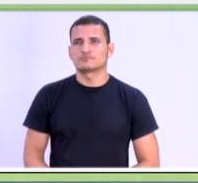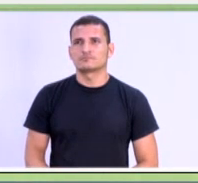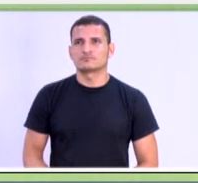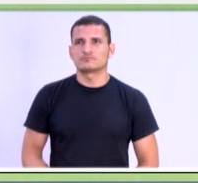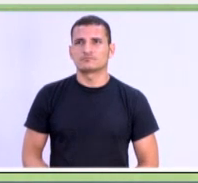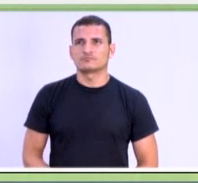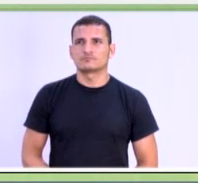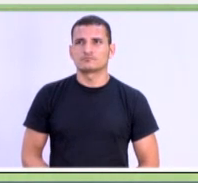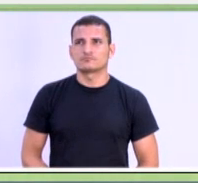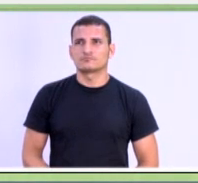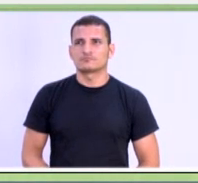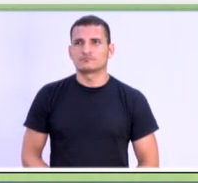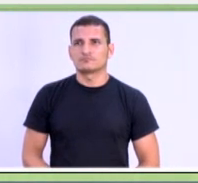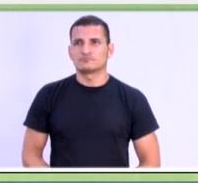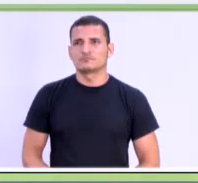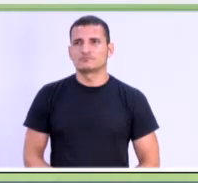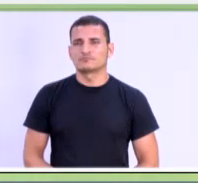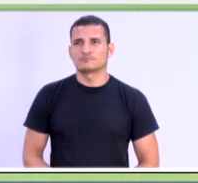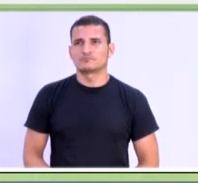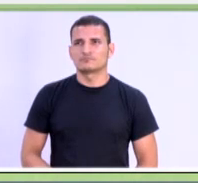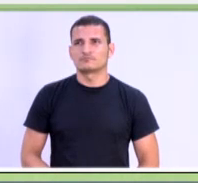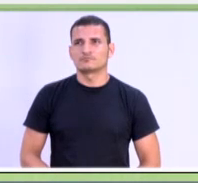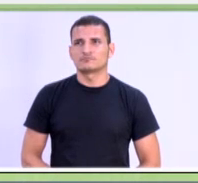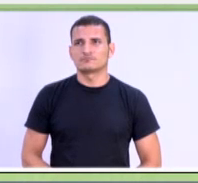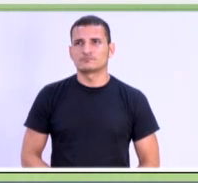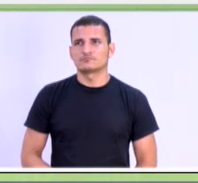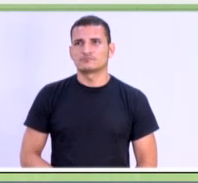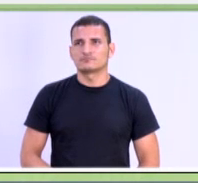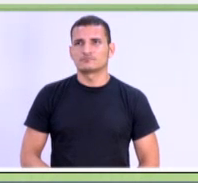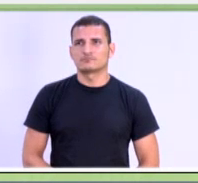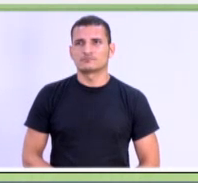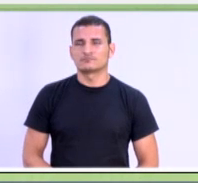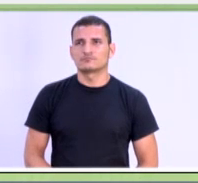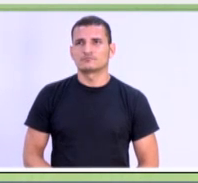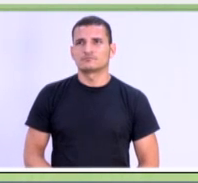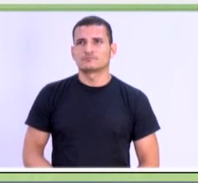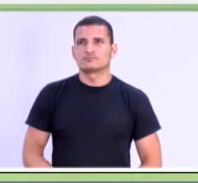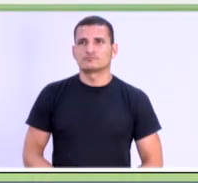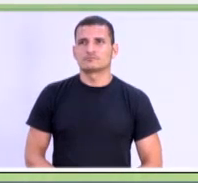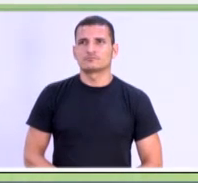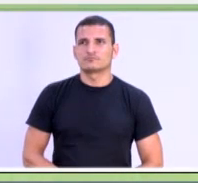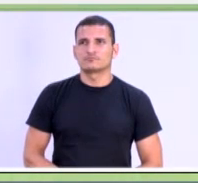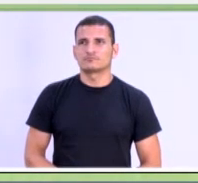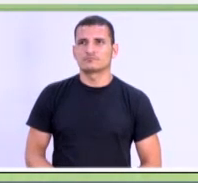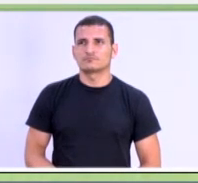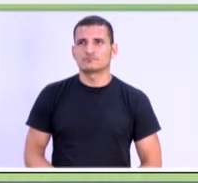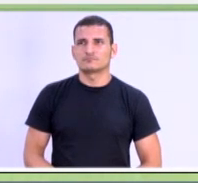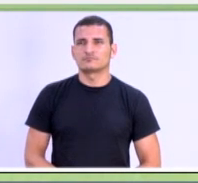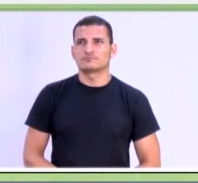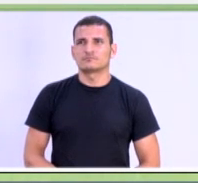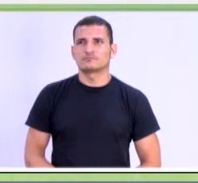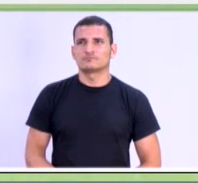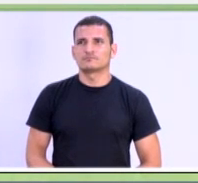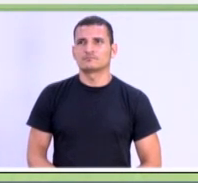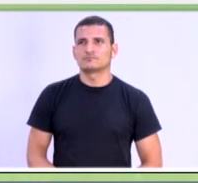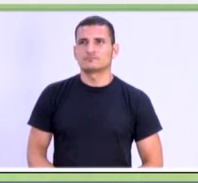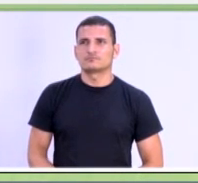pessoa, classe pessoa. Se eu quiser que essa classe herde alguma coisa, eu só preciso colocar a palavra